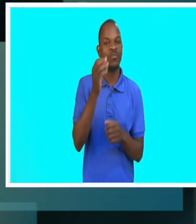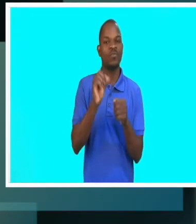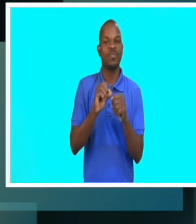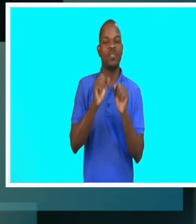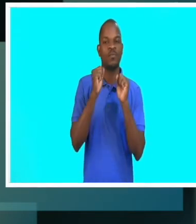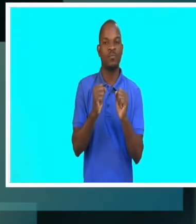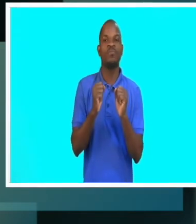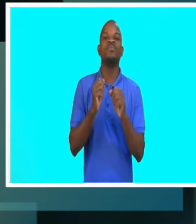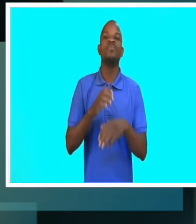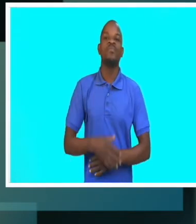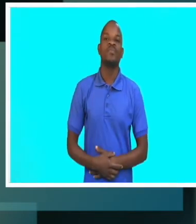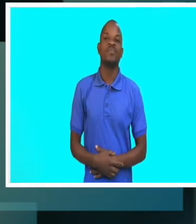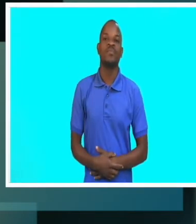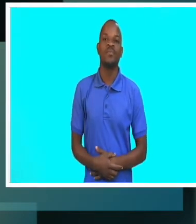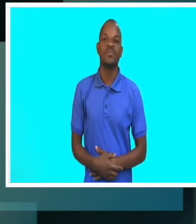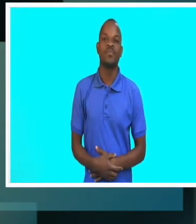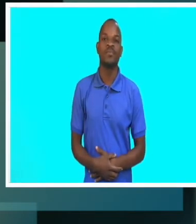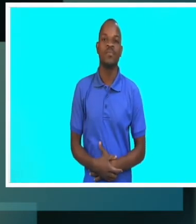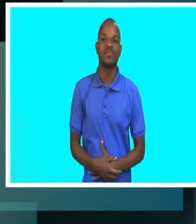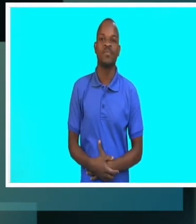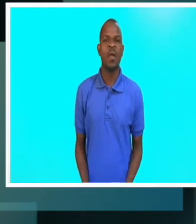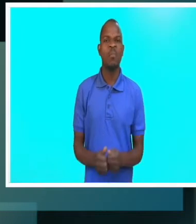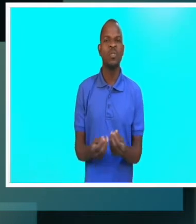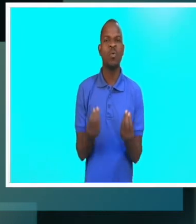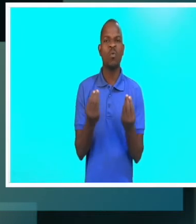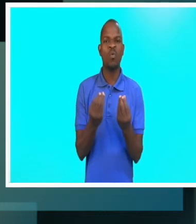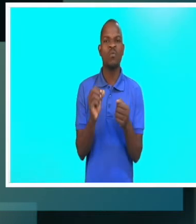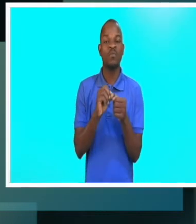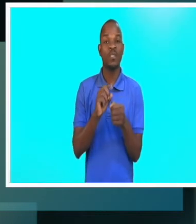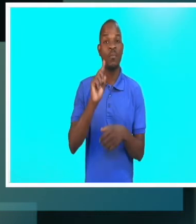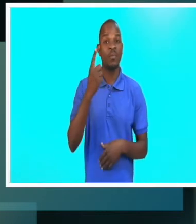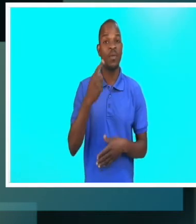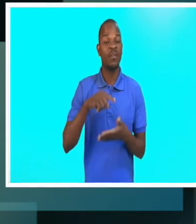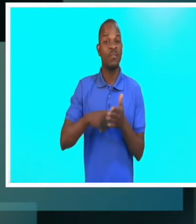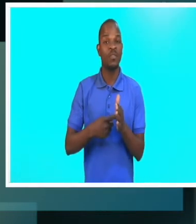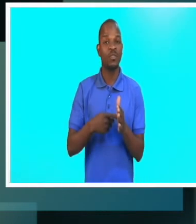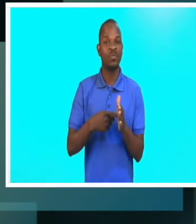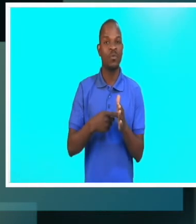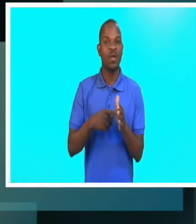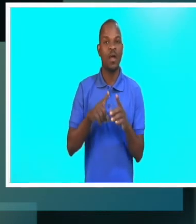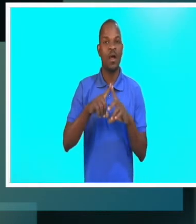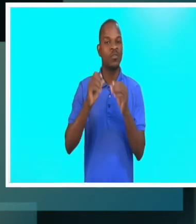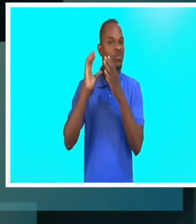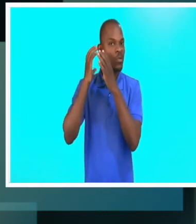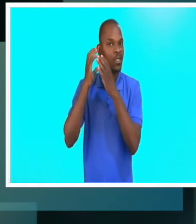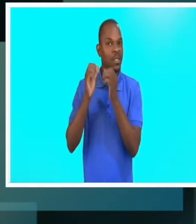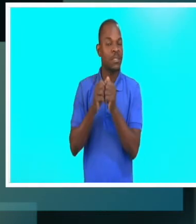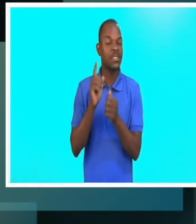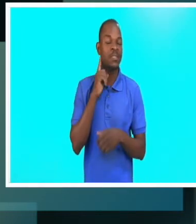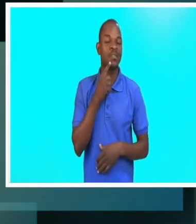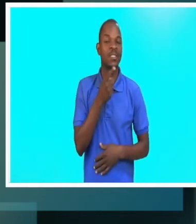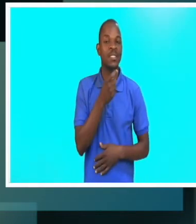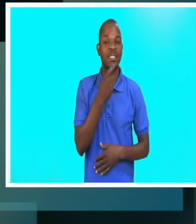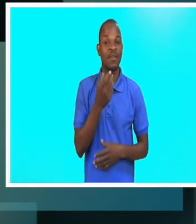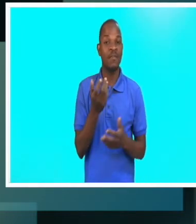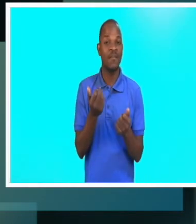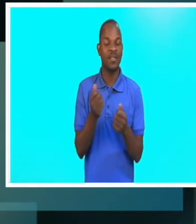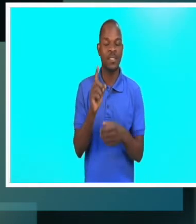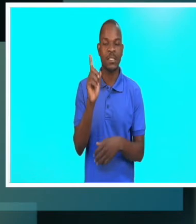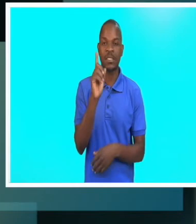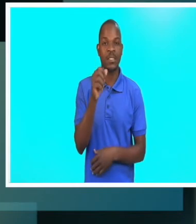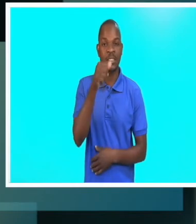parou. E até eu disse, um dia, eu também vou estar aí. E como é foi o seu primeiro dia nos microfones? Olha que primeiro dia, não foi fácil.